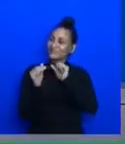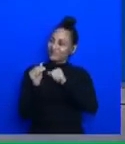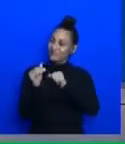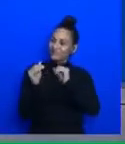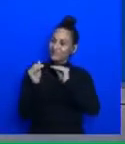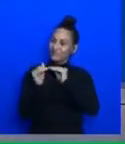confirmo obrigado